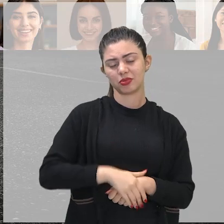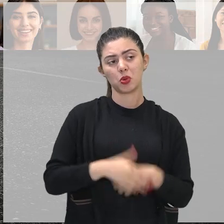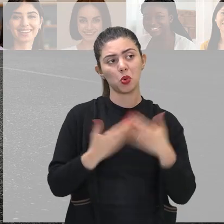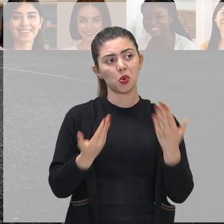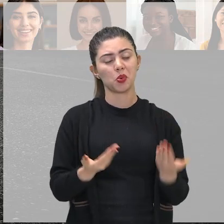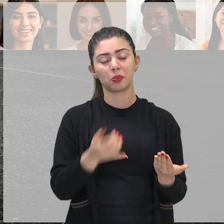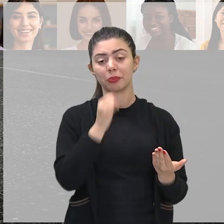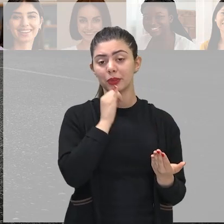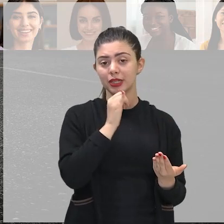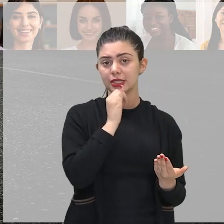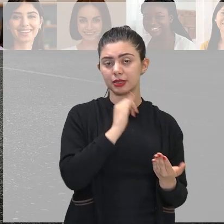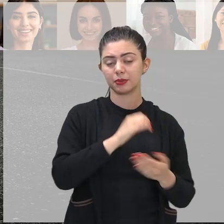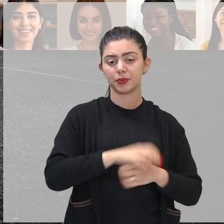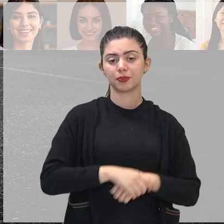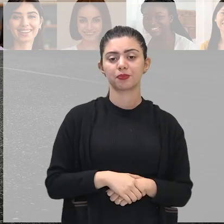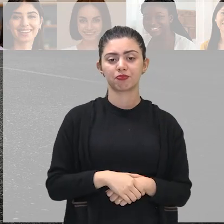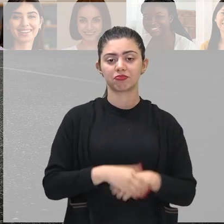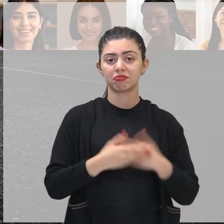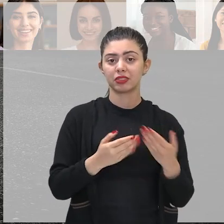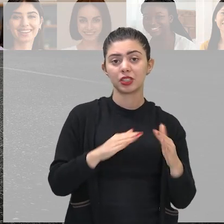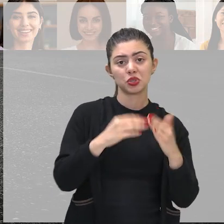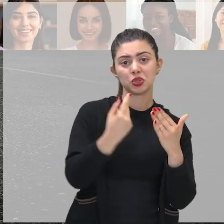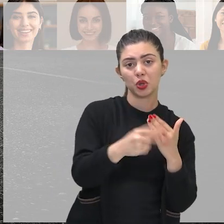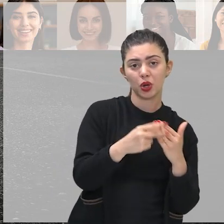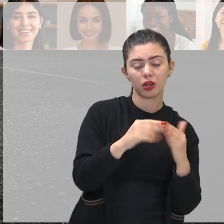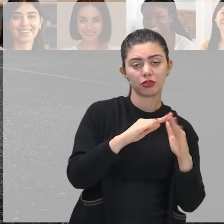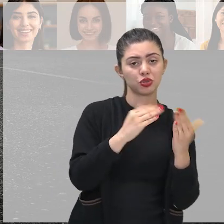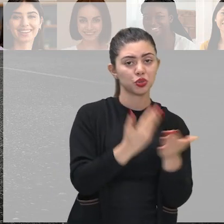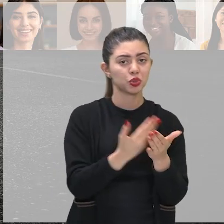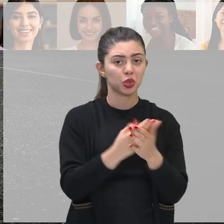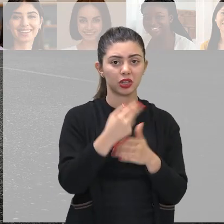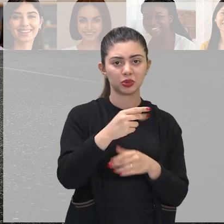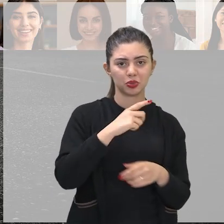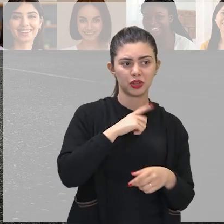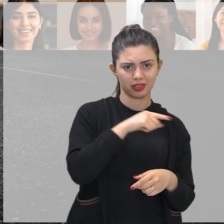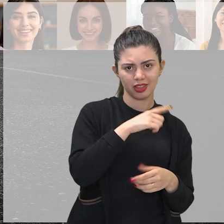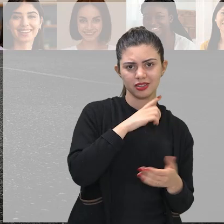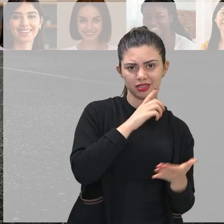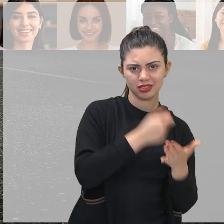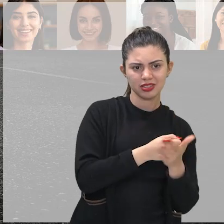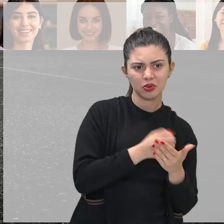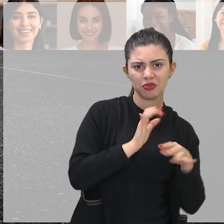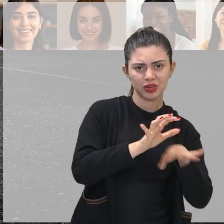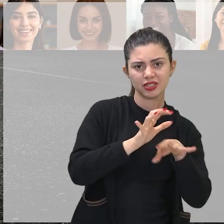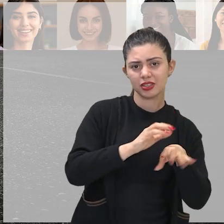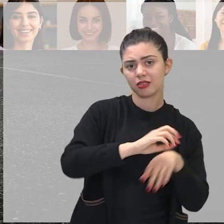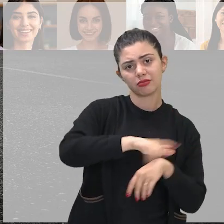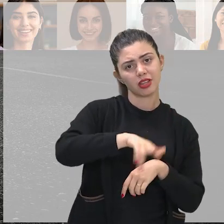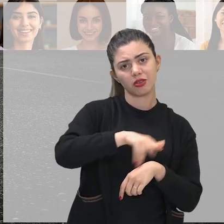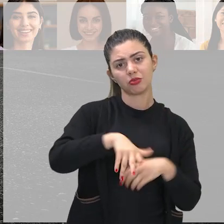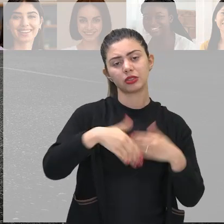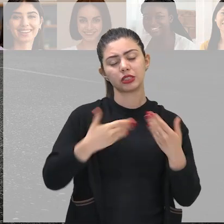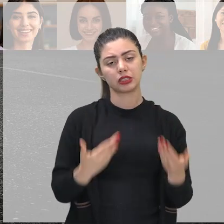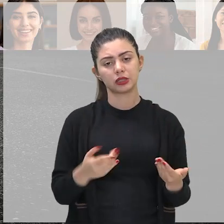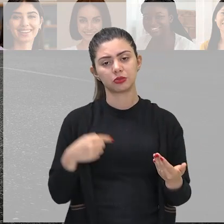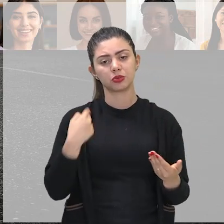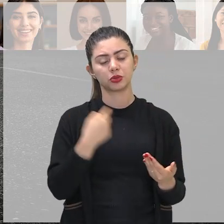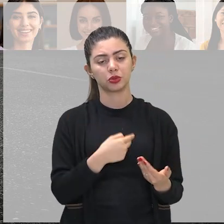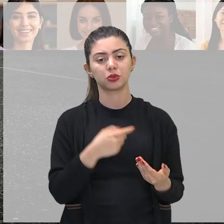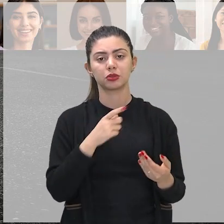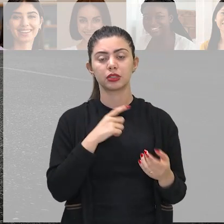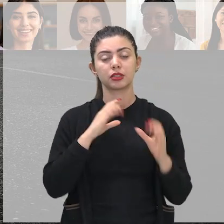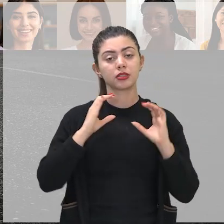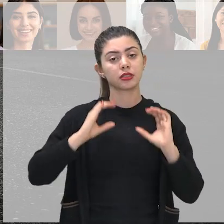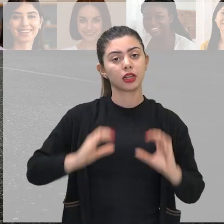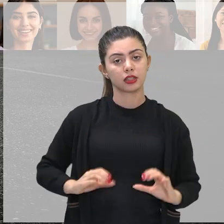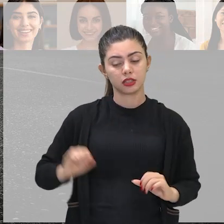de repente, da sua escola. Então, nós temos que pensar que a cidadania sempre envolve